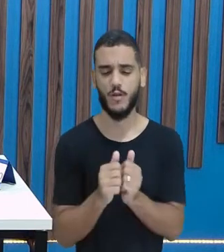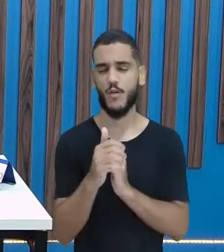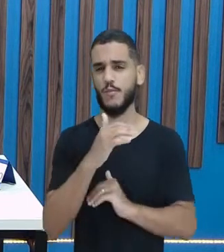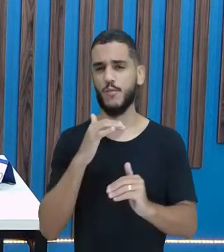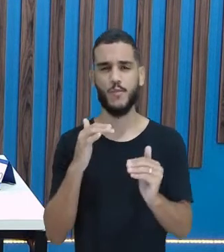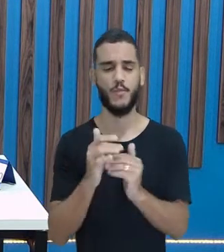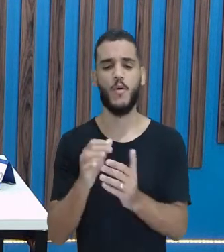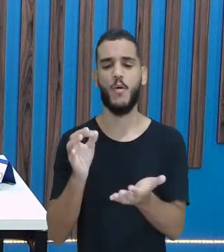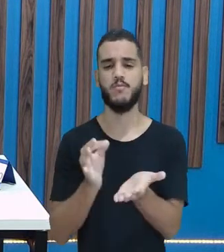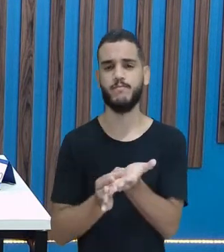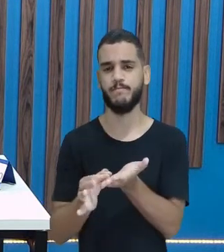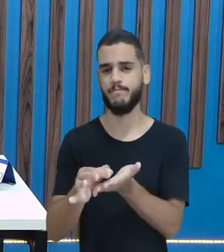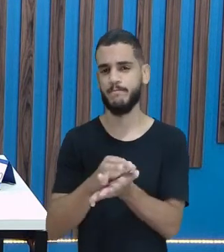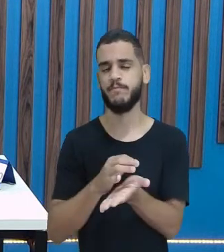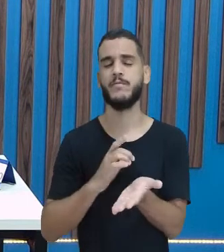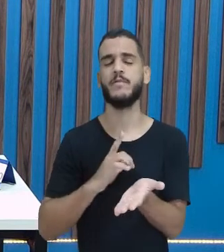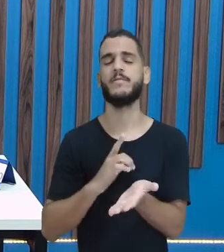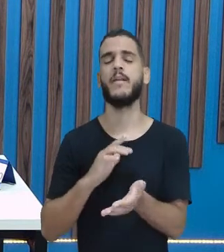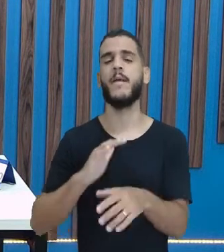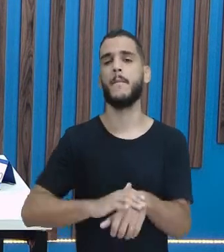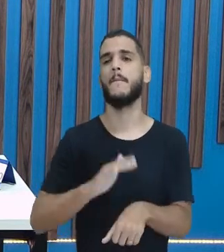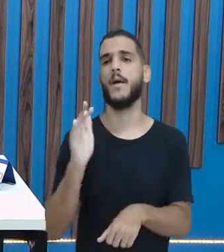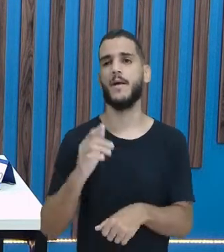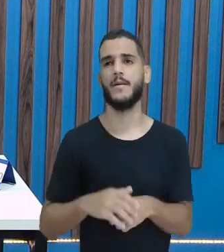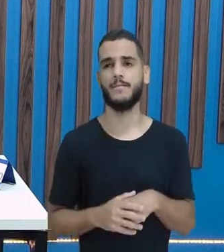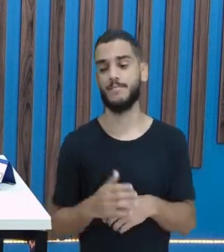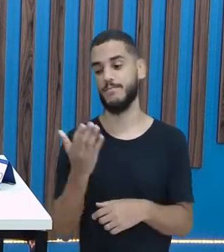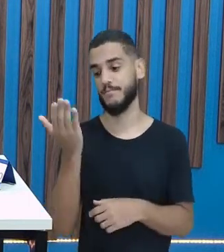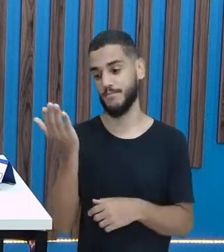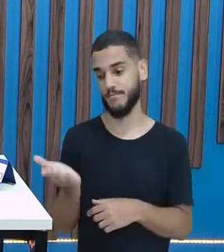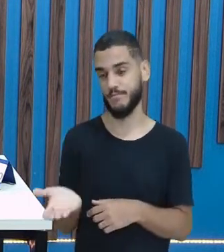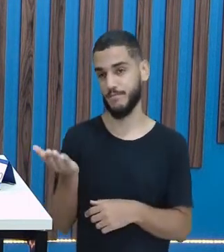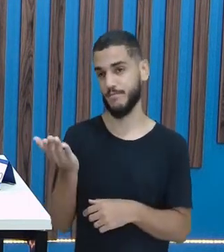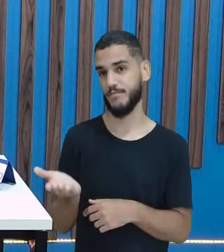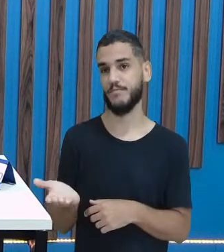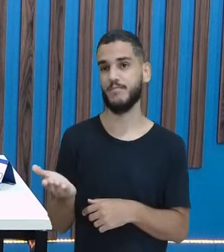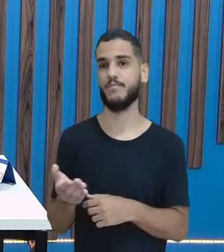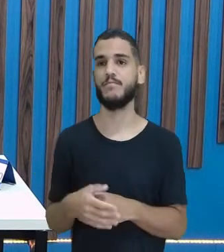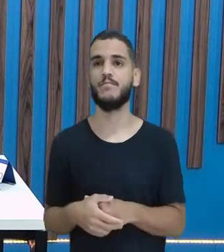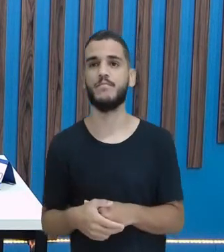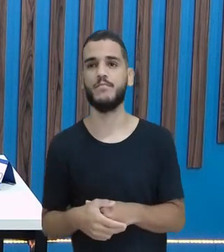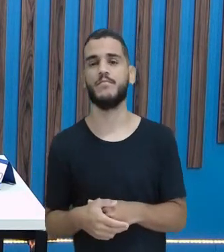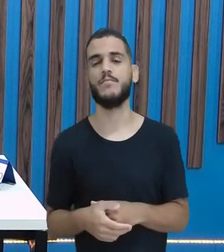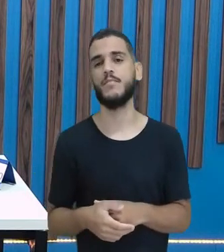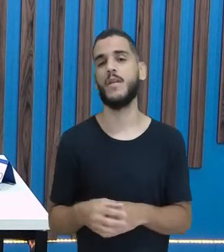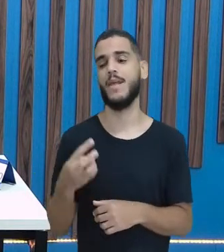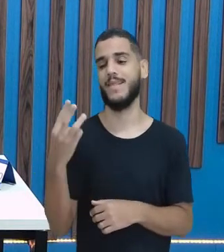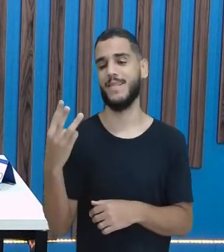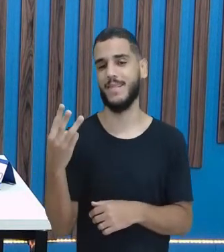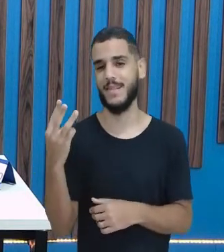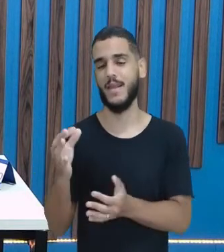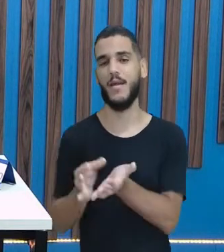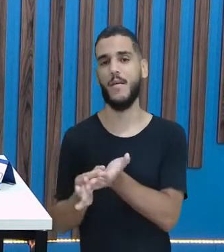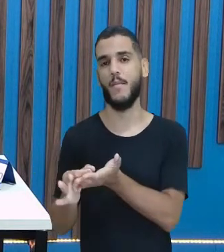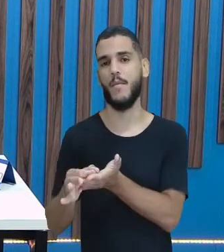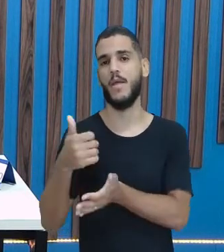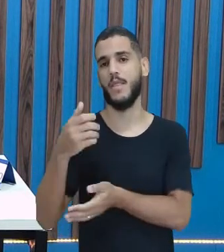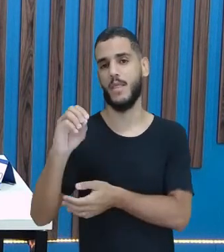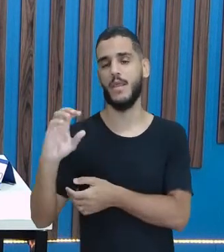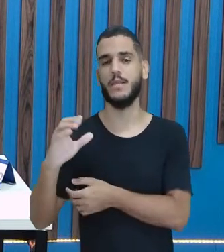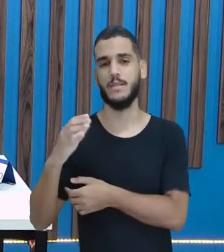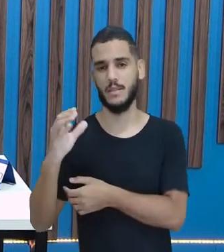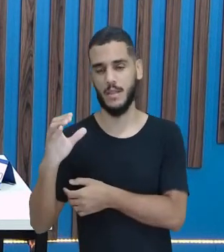para me dizer quem é que tem maior valor monetário? Maiara tem aqui, ó, 3 moedas de 10